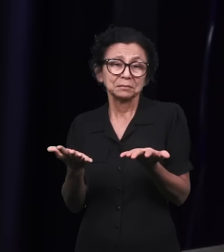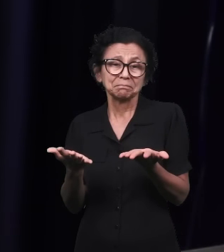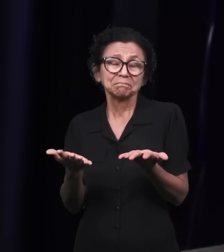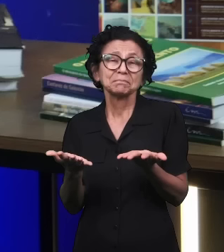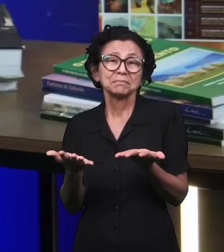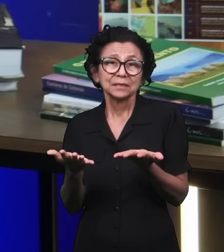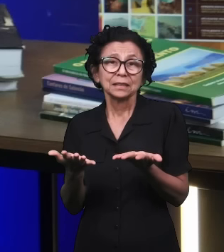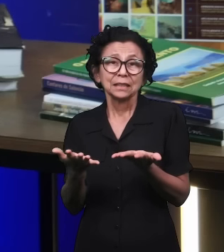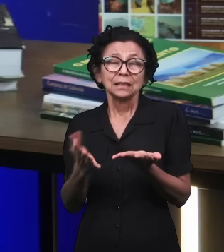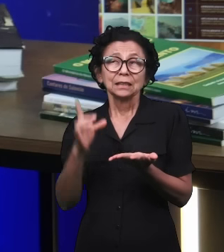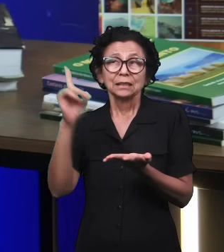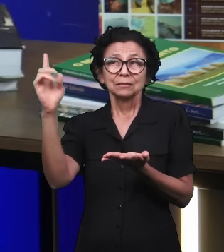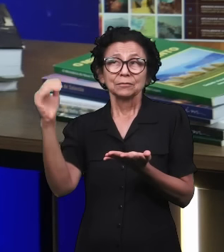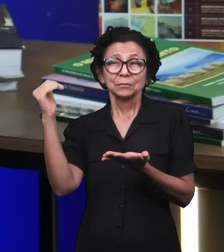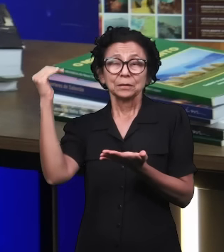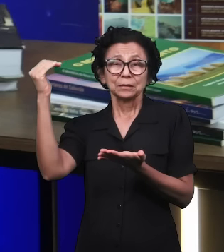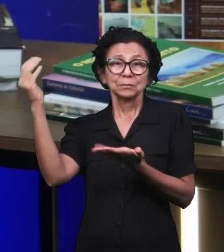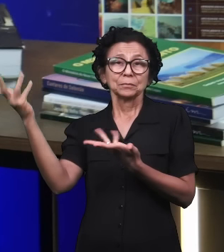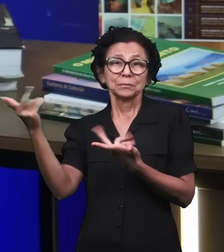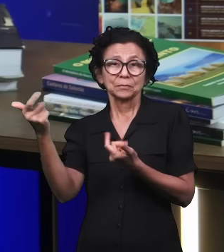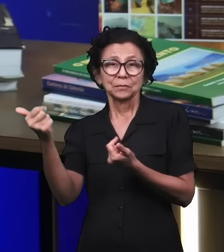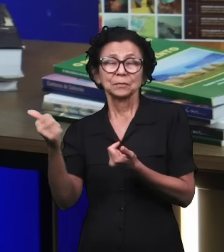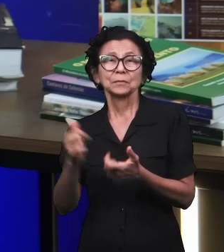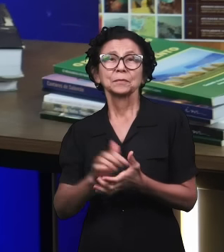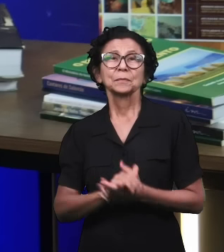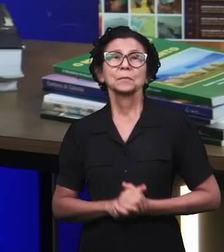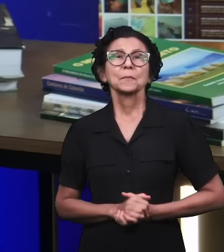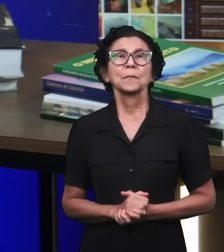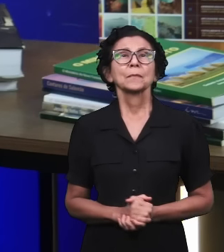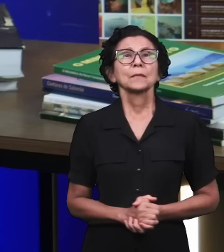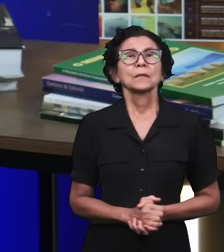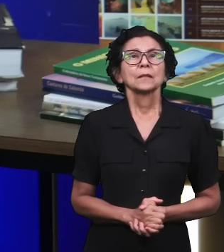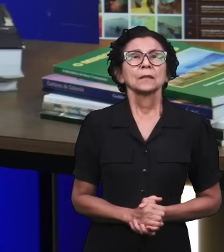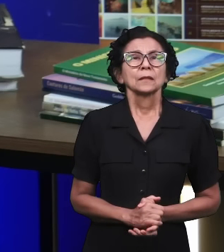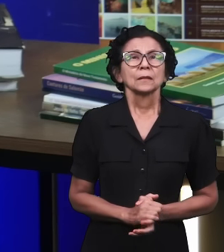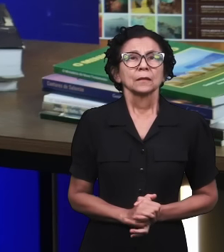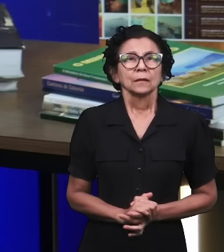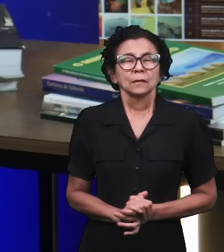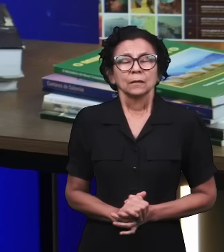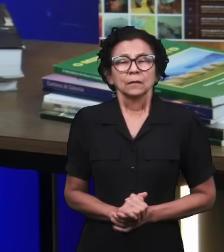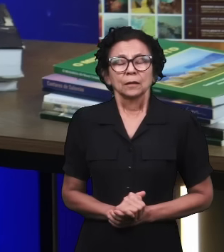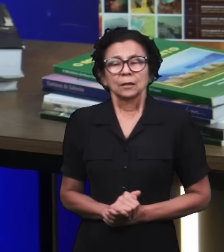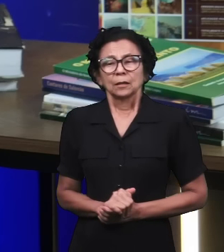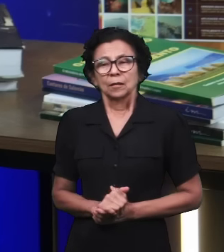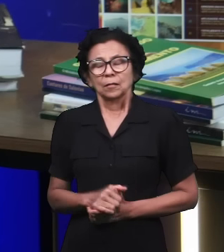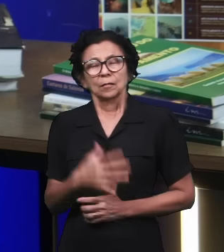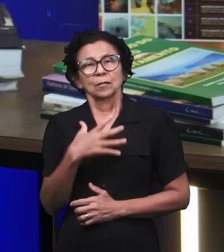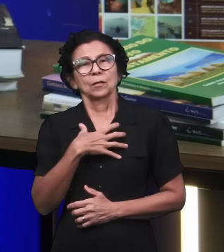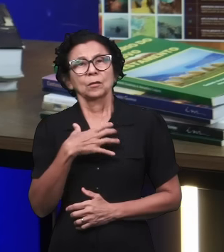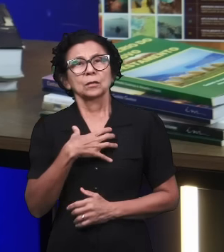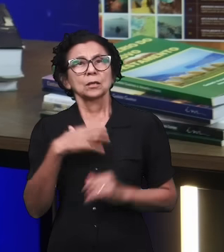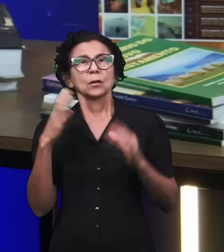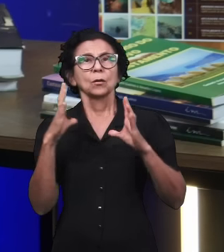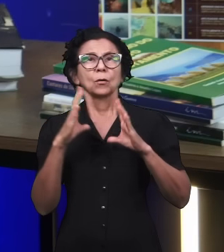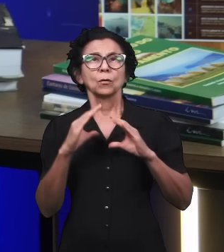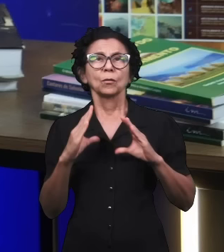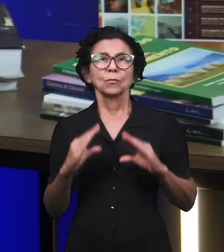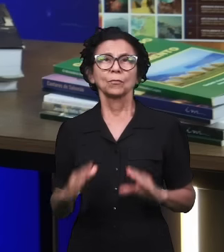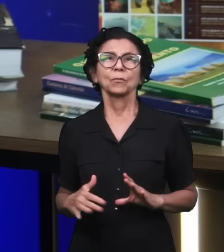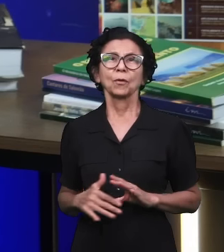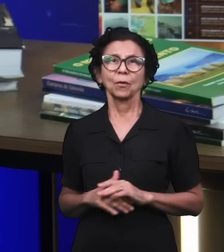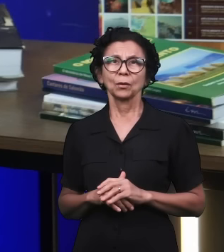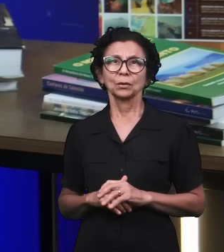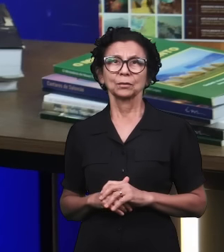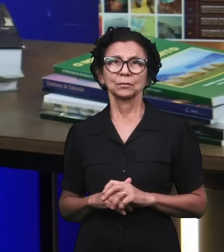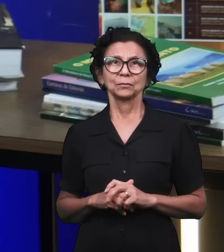é interessante, e eu fico assim, confortado quando eu leio essa expressão, nos